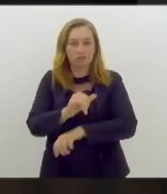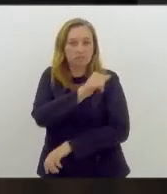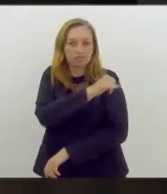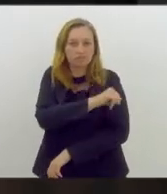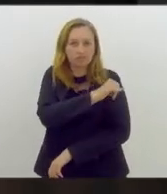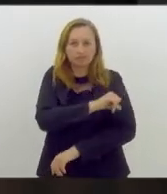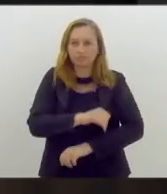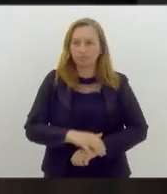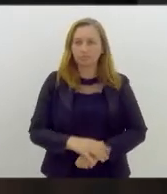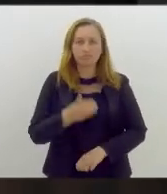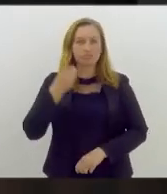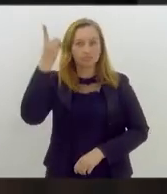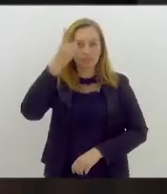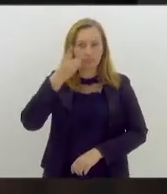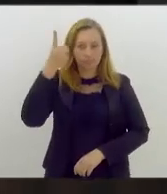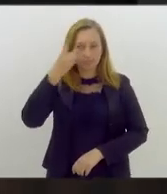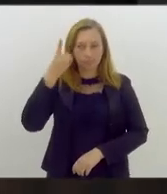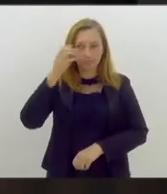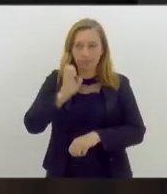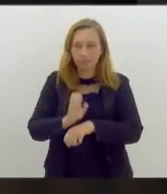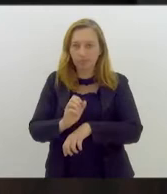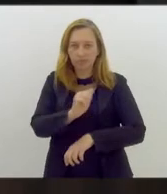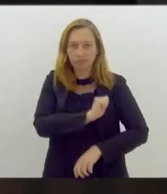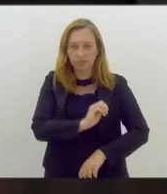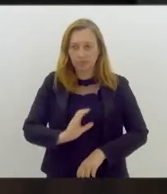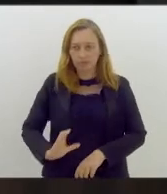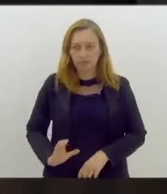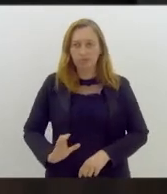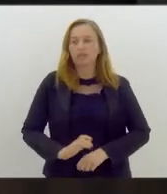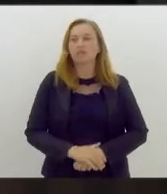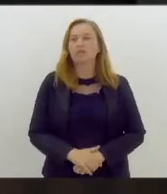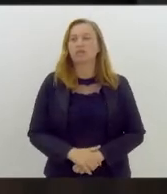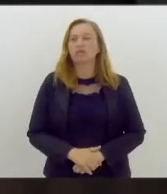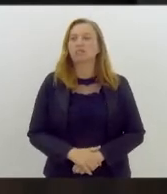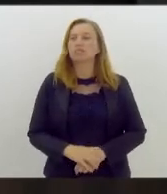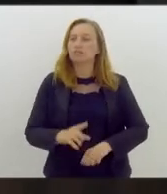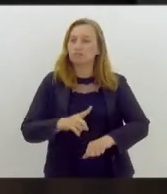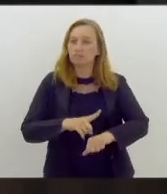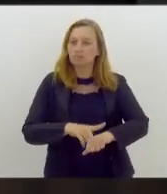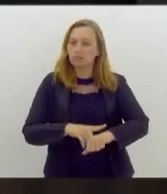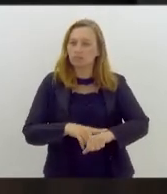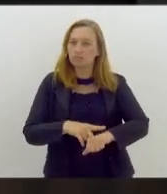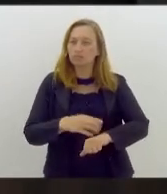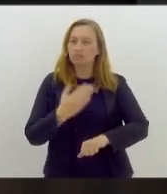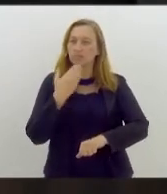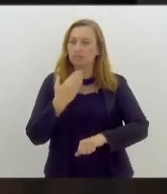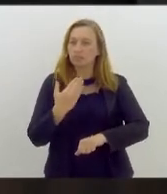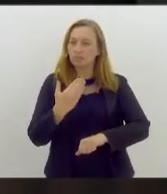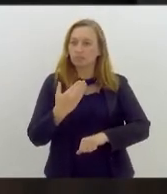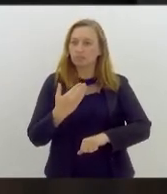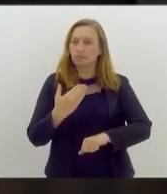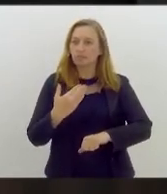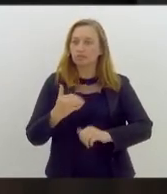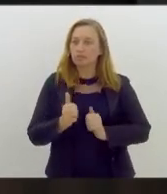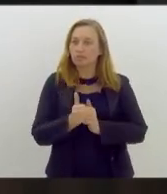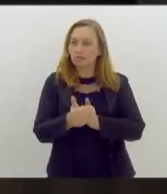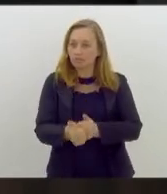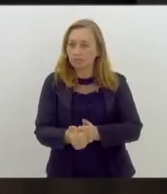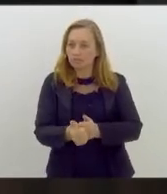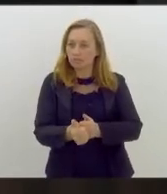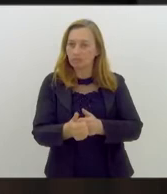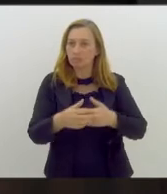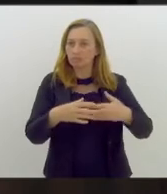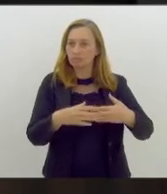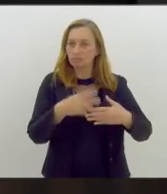Janeiro, deputado estadual André Siciliano. Solicito, nesse momento, ao cerimonial que conduz o